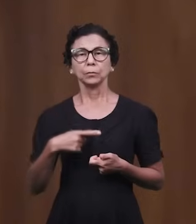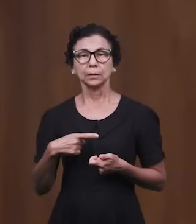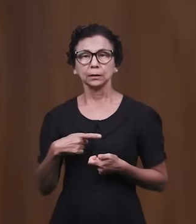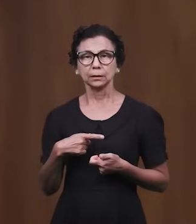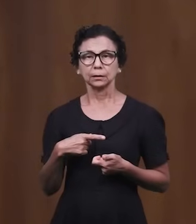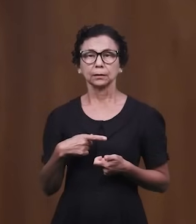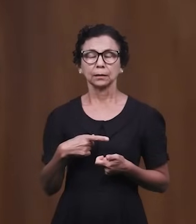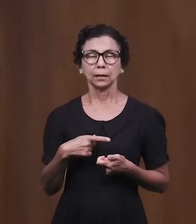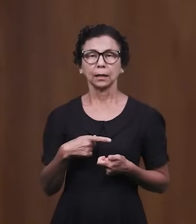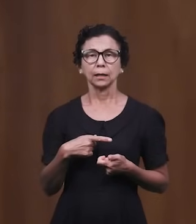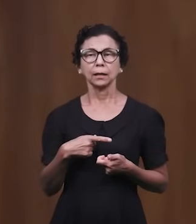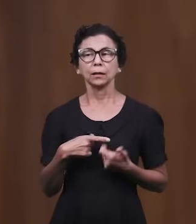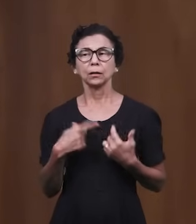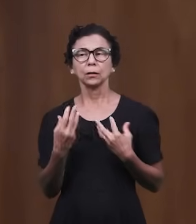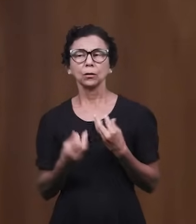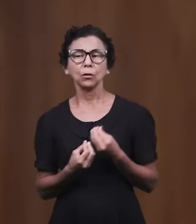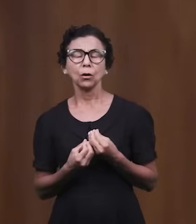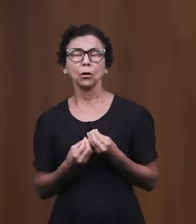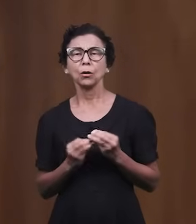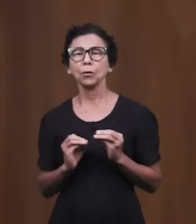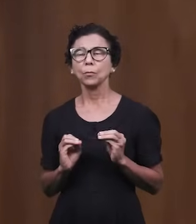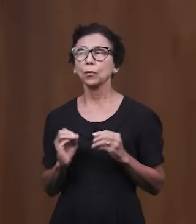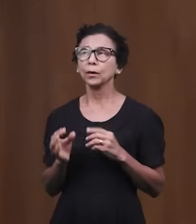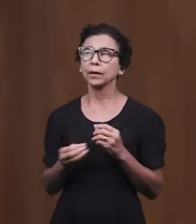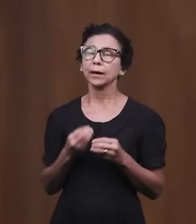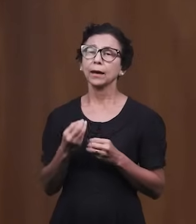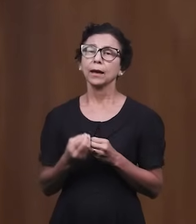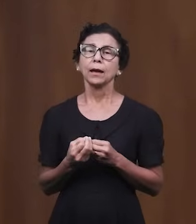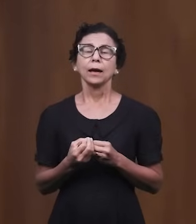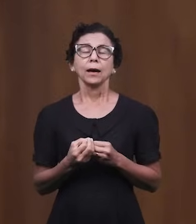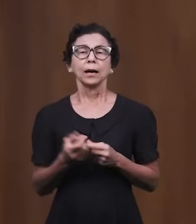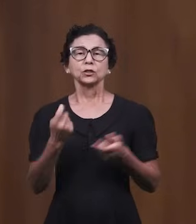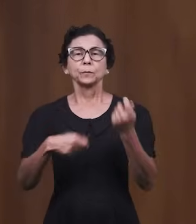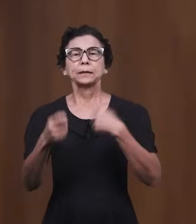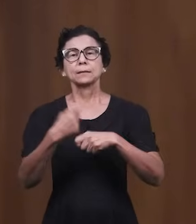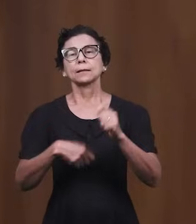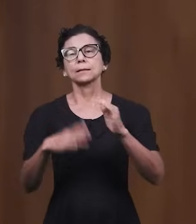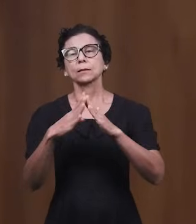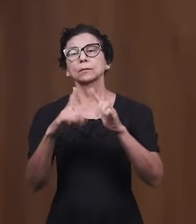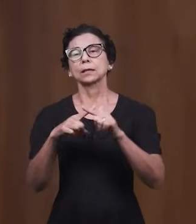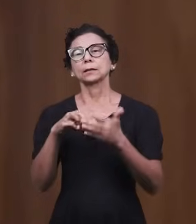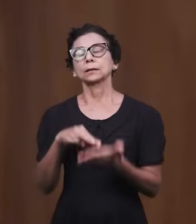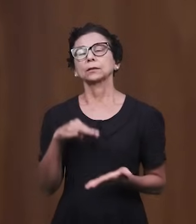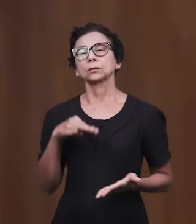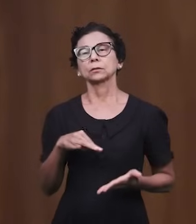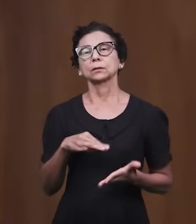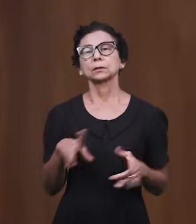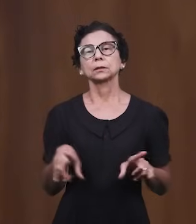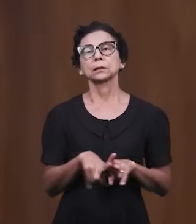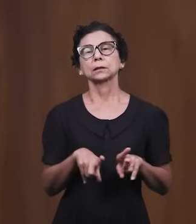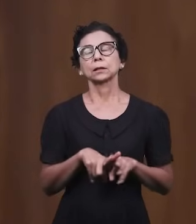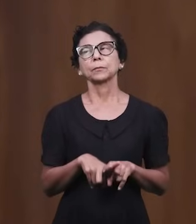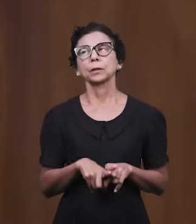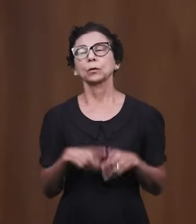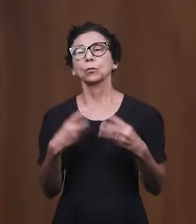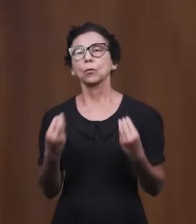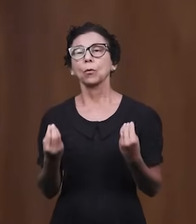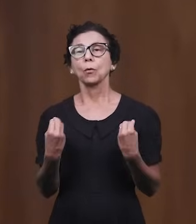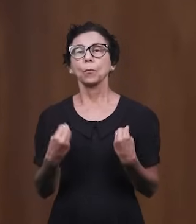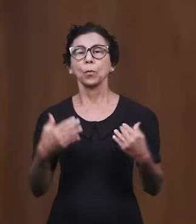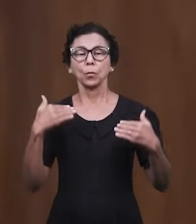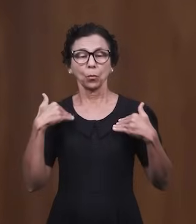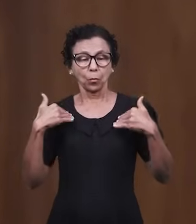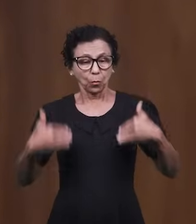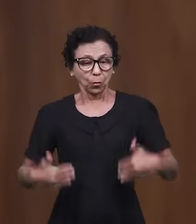pergunta a respeito de como que funciona administrativamente a igreja, como também igreja como corpo, organismo